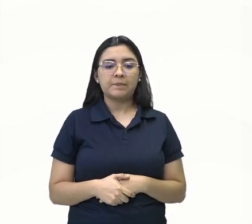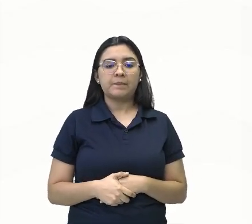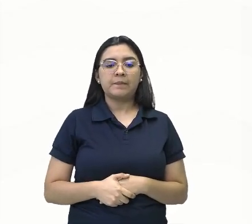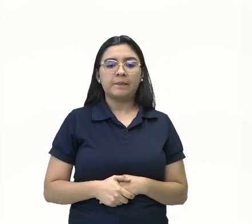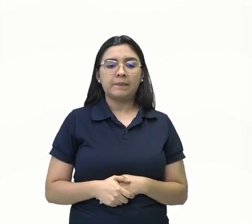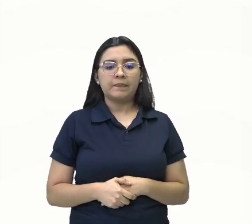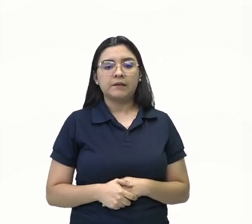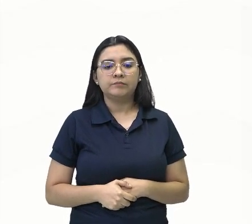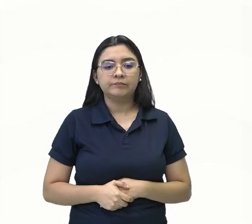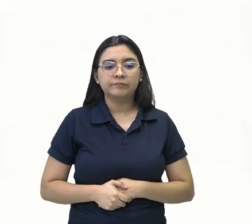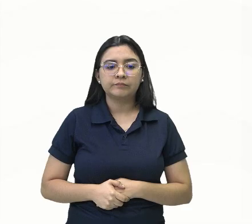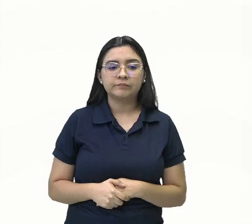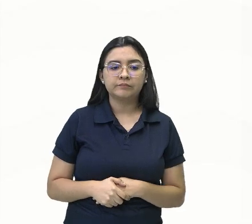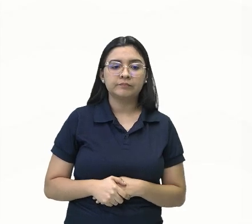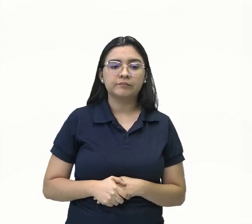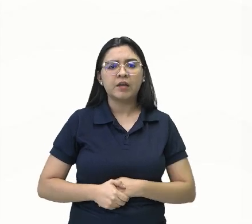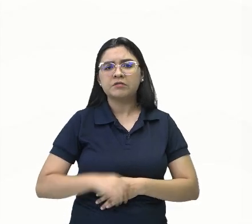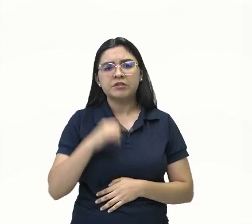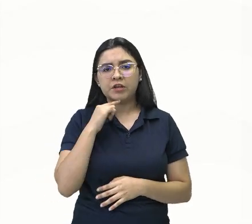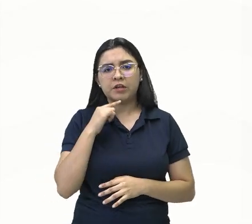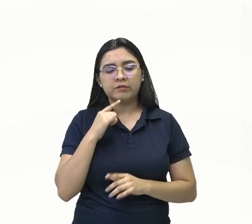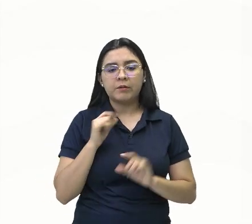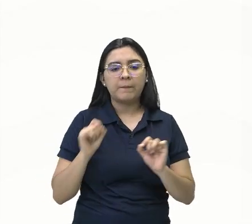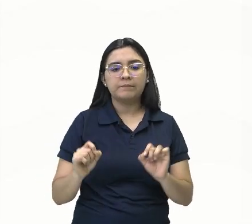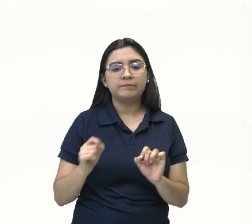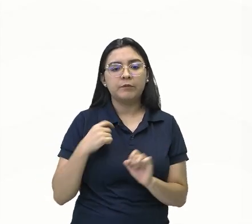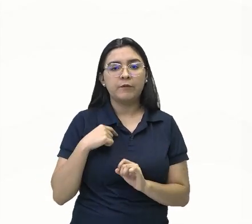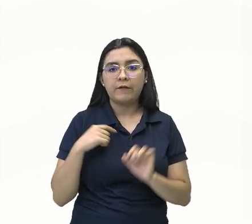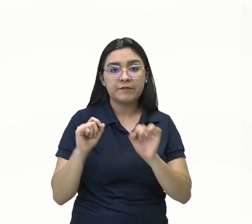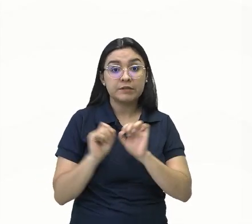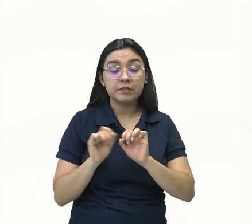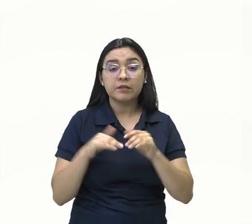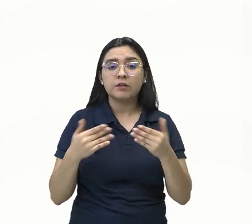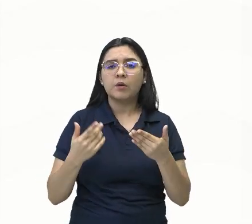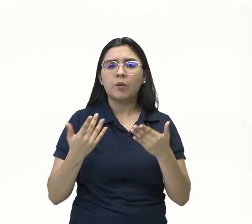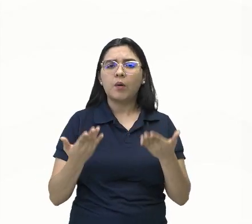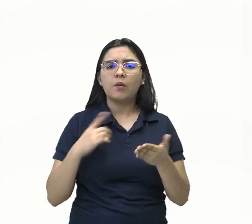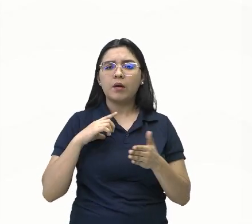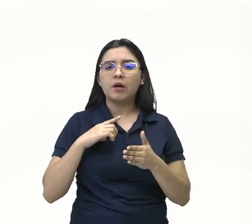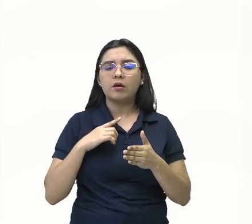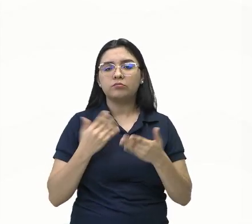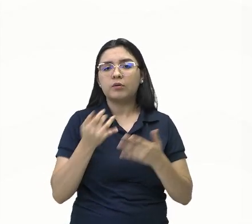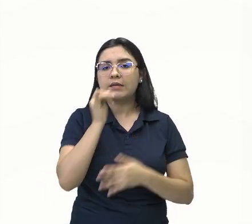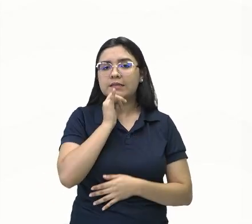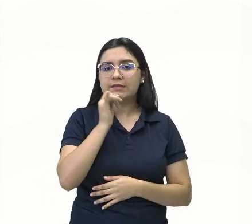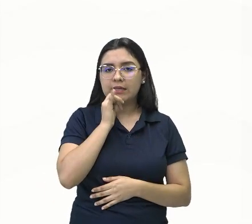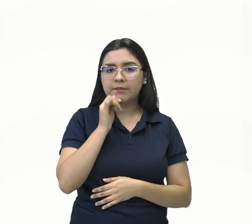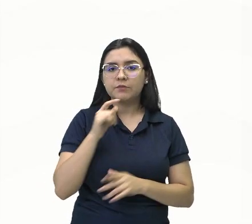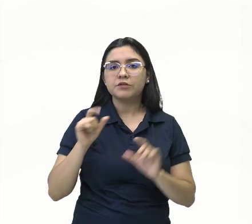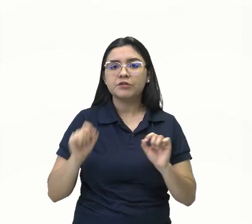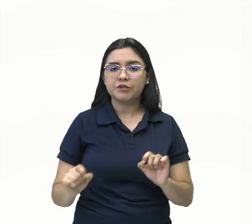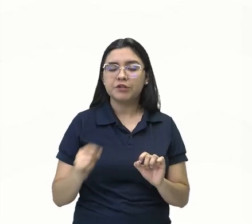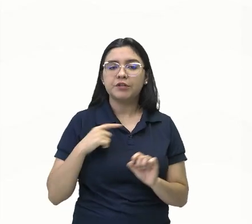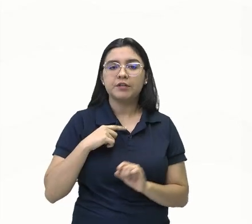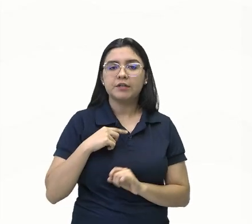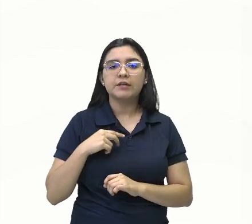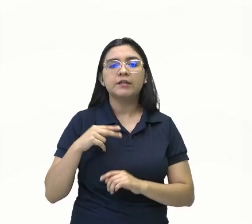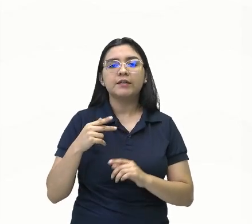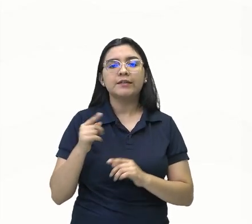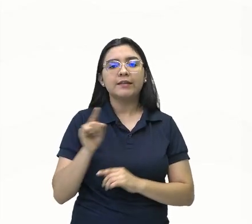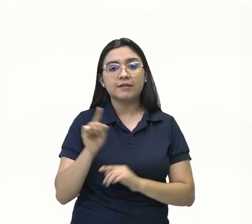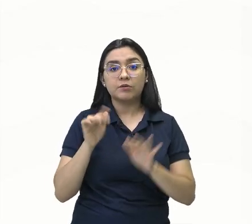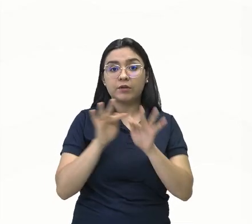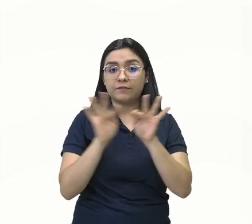pode fazer. Daí alguém vai me perguntar assim, teacher, qual é a fórmula de negação ou qual é o advérbio de negação dessa